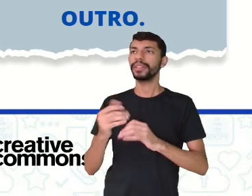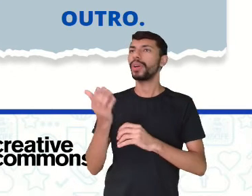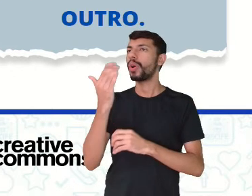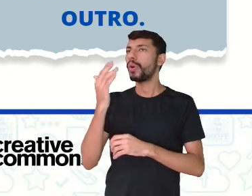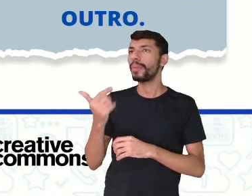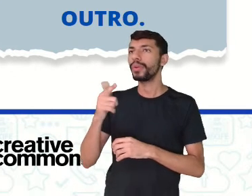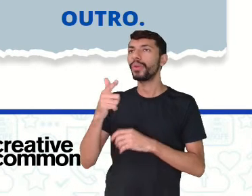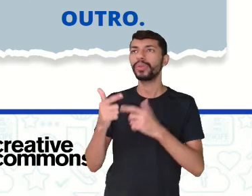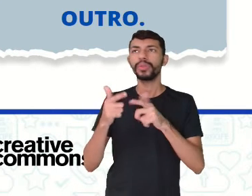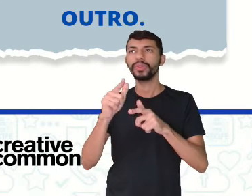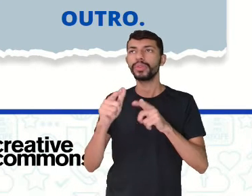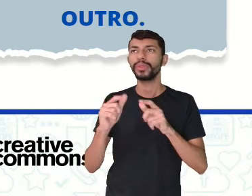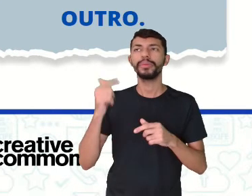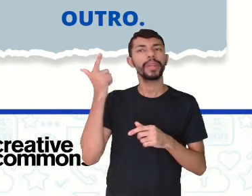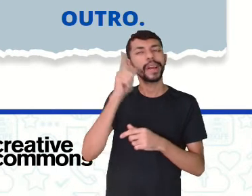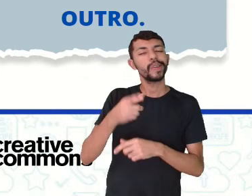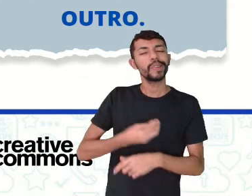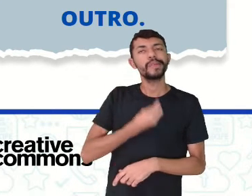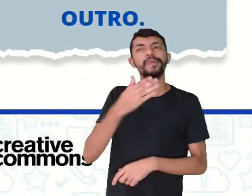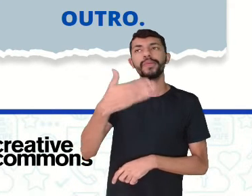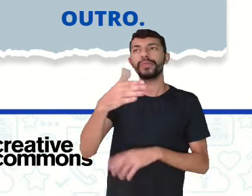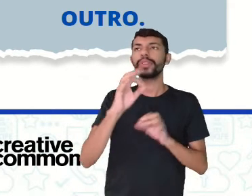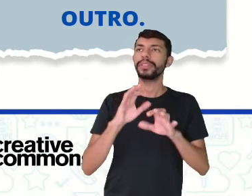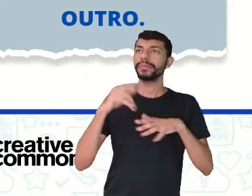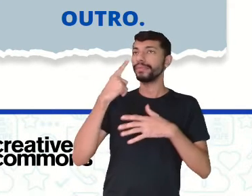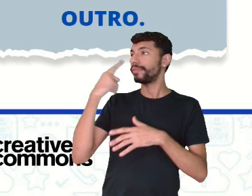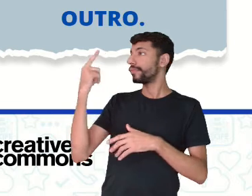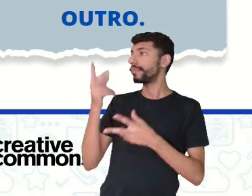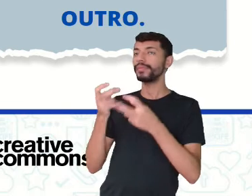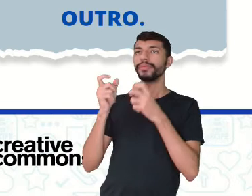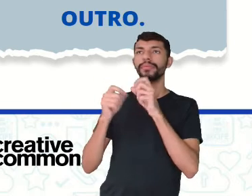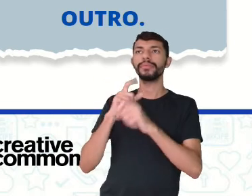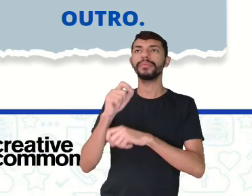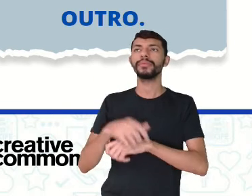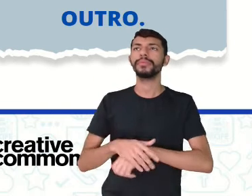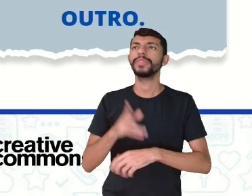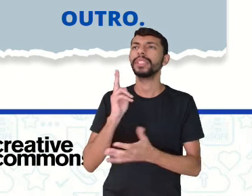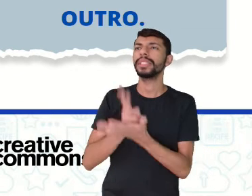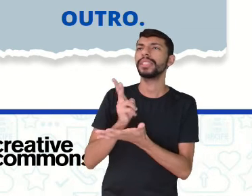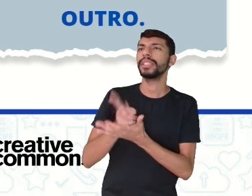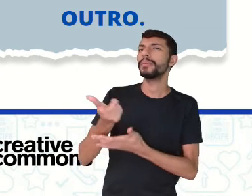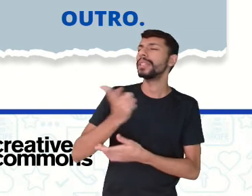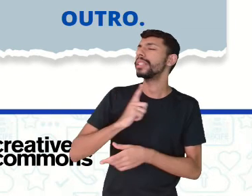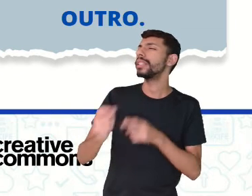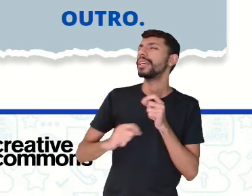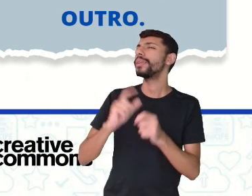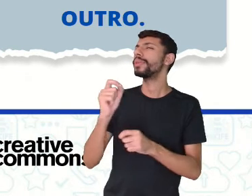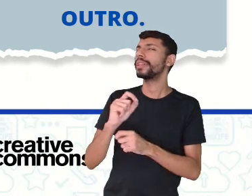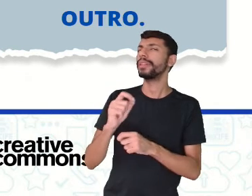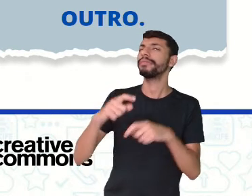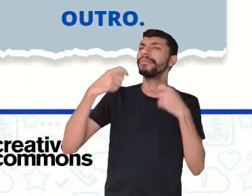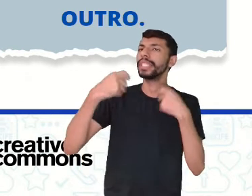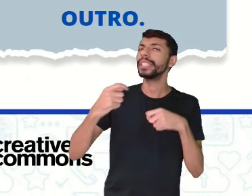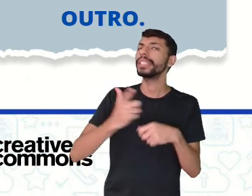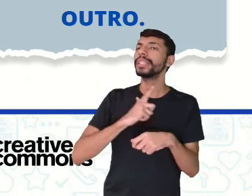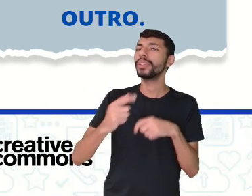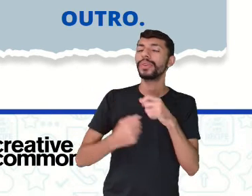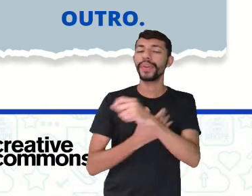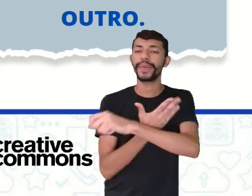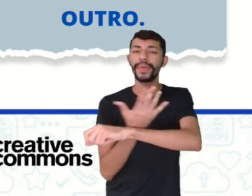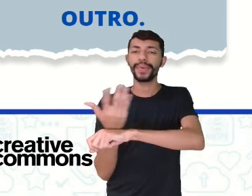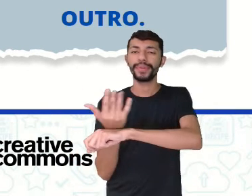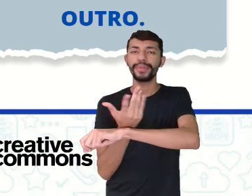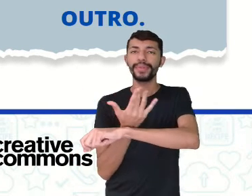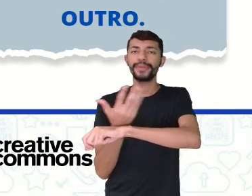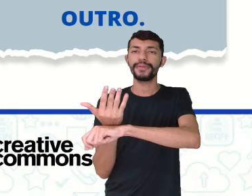para sobreviver. Observem que na cadeia alimentar sempre vai ter um vegetal. O início de uma cadeia